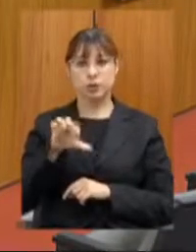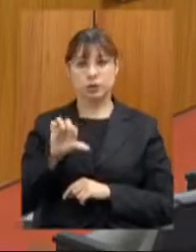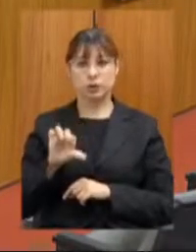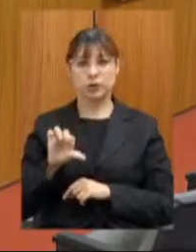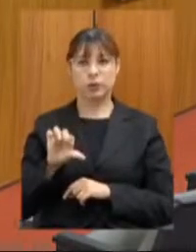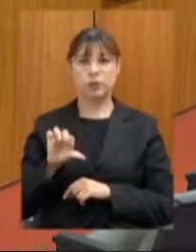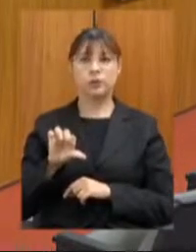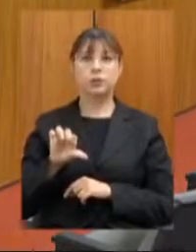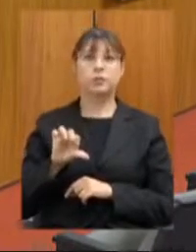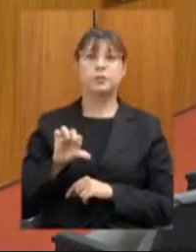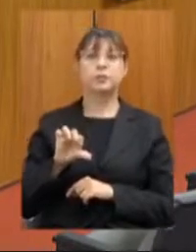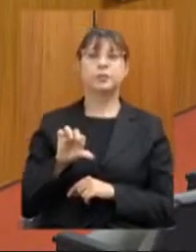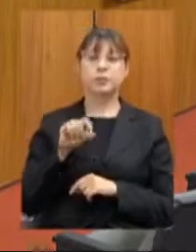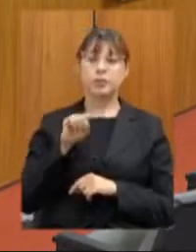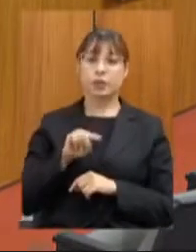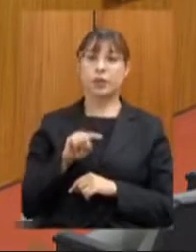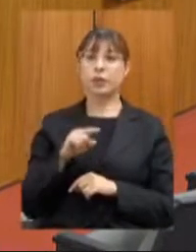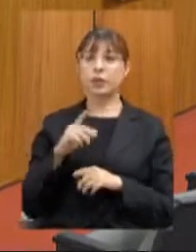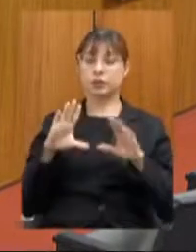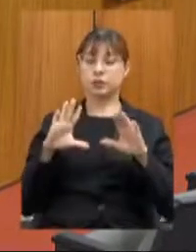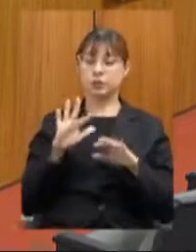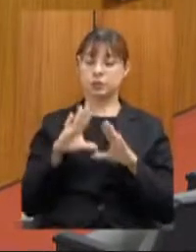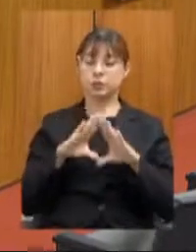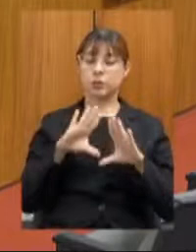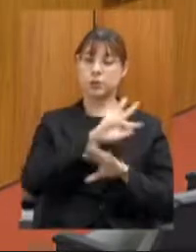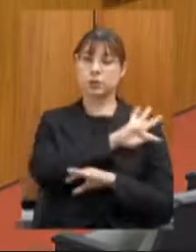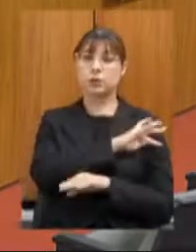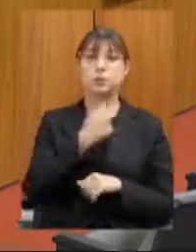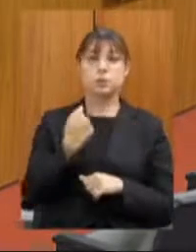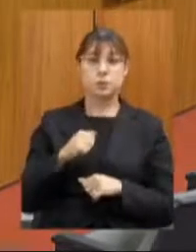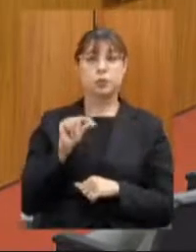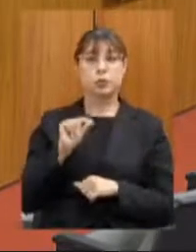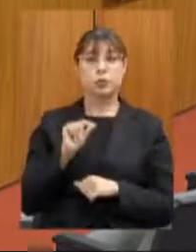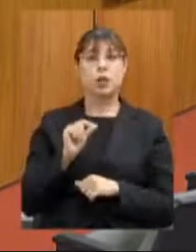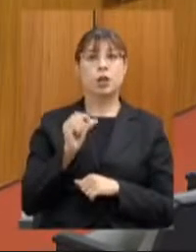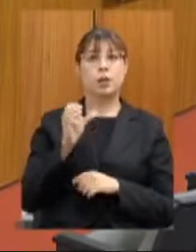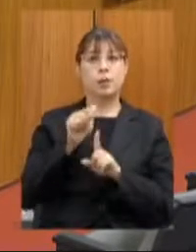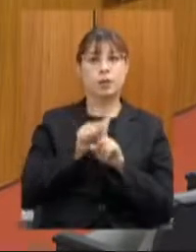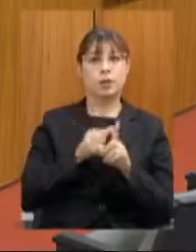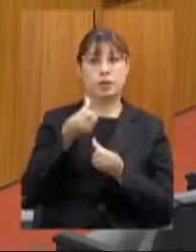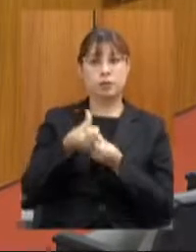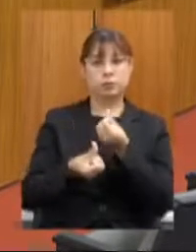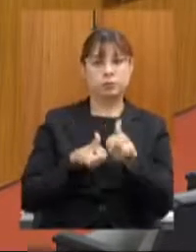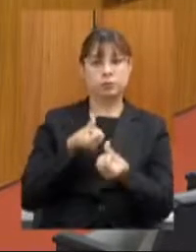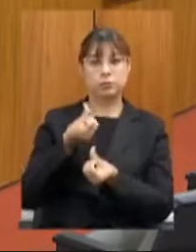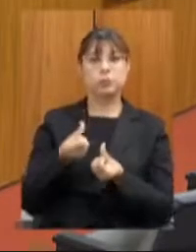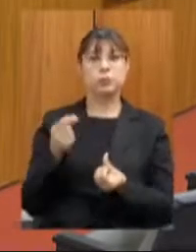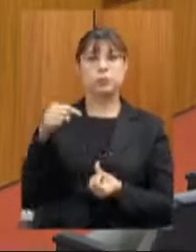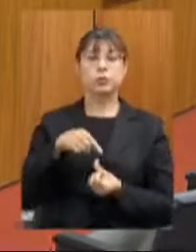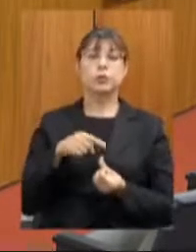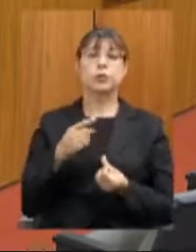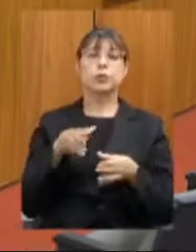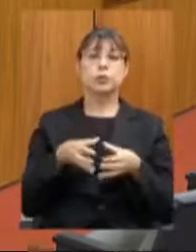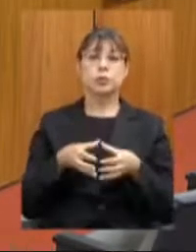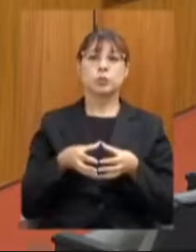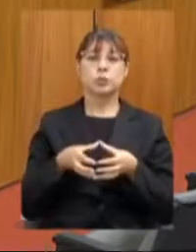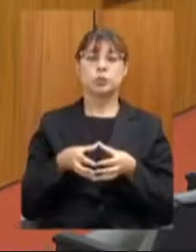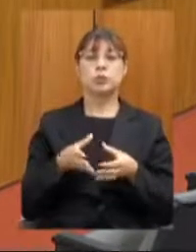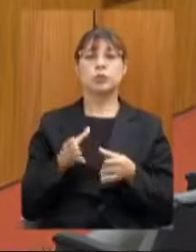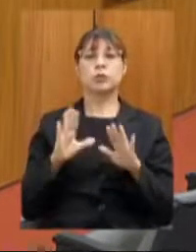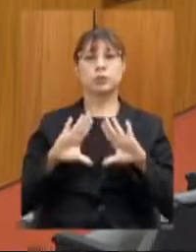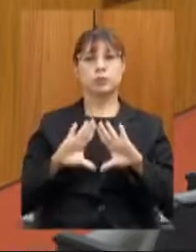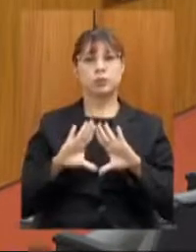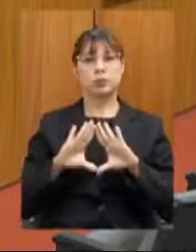administração direta e indireta devem comparecer semestralmente à reunião das comissões à Assembleia para prestar informações sobre a